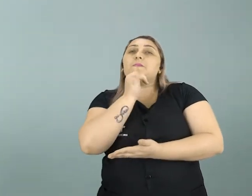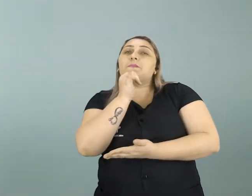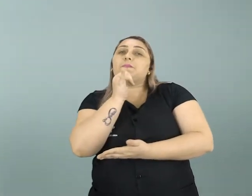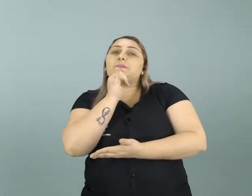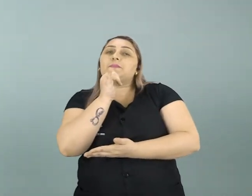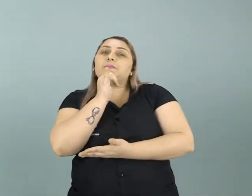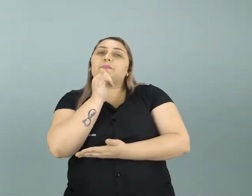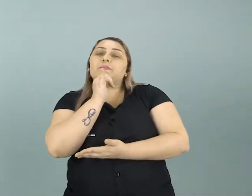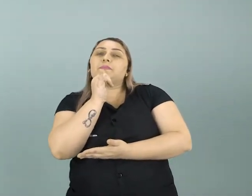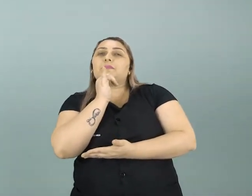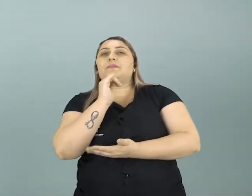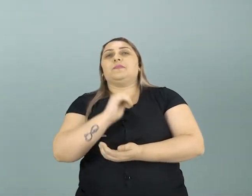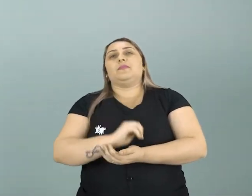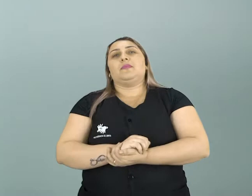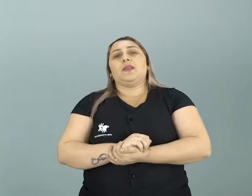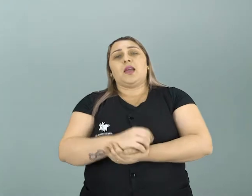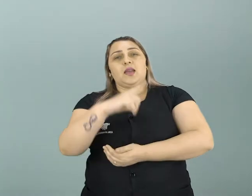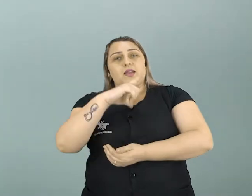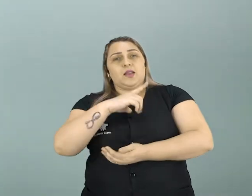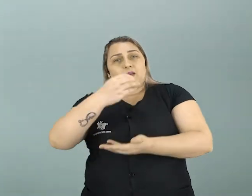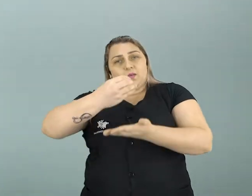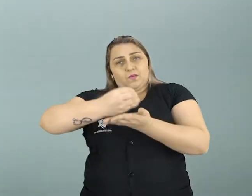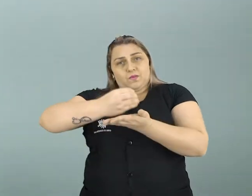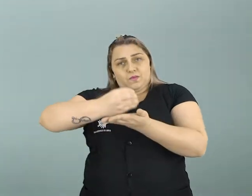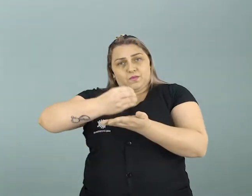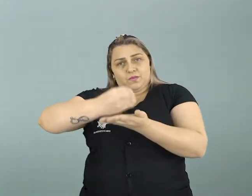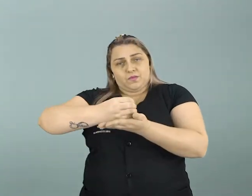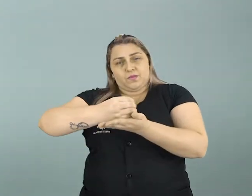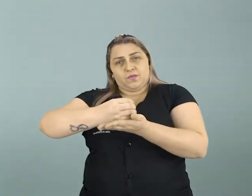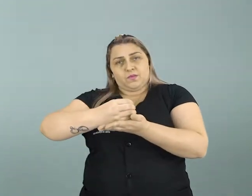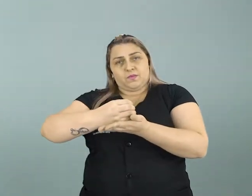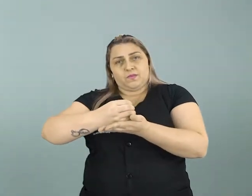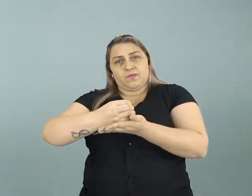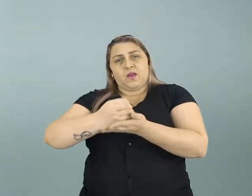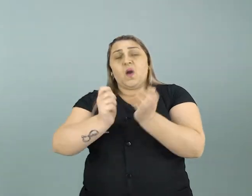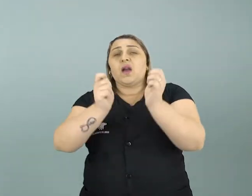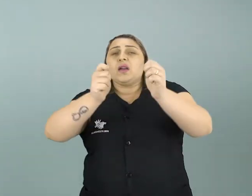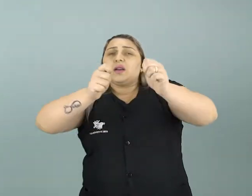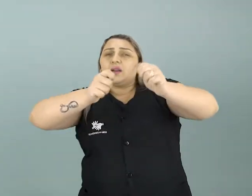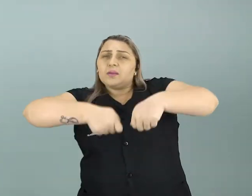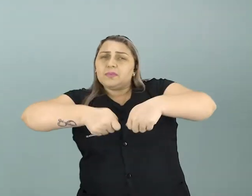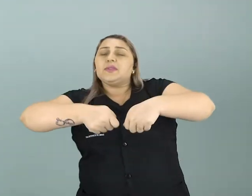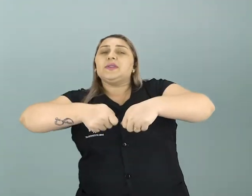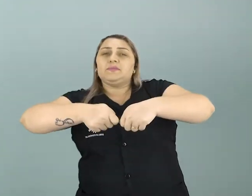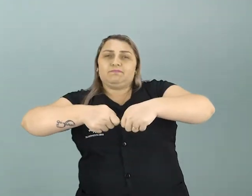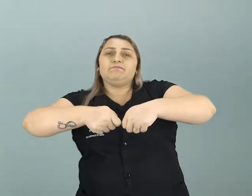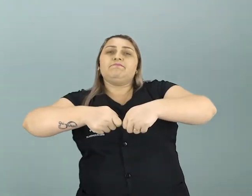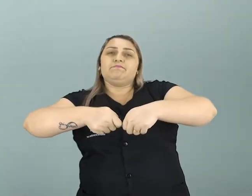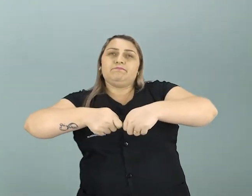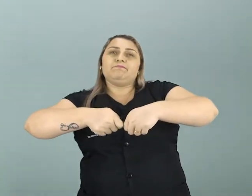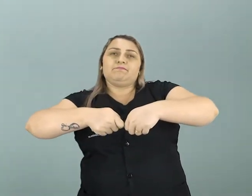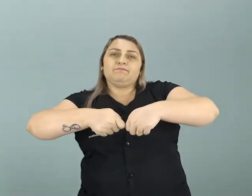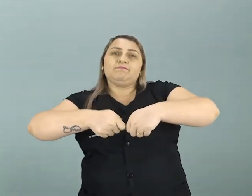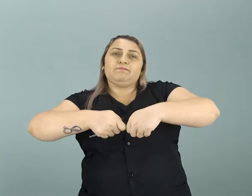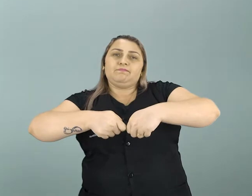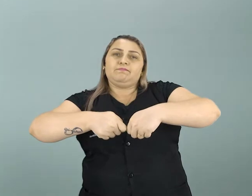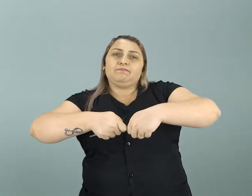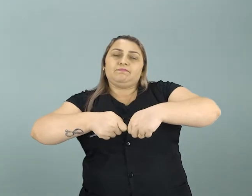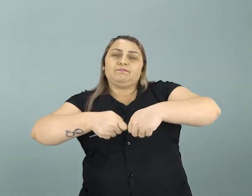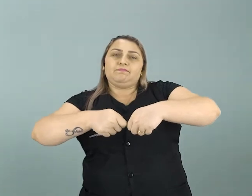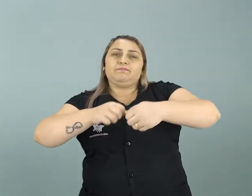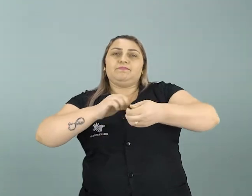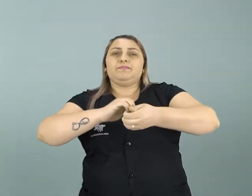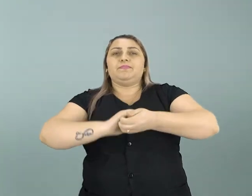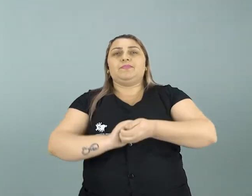exemplo, aqui, eu tenho um copo e ele tem uma capacidade. A capacidade